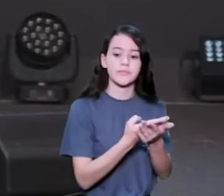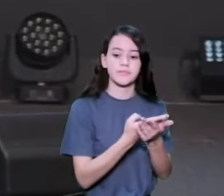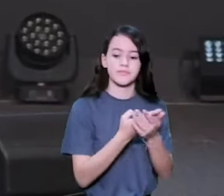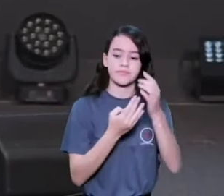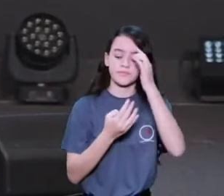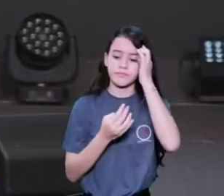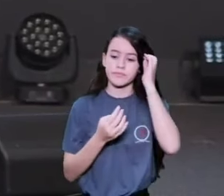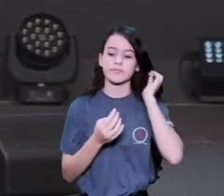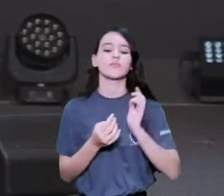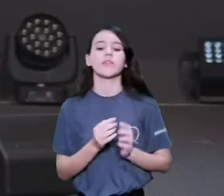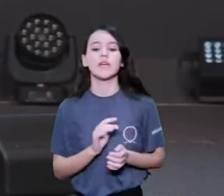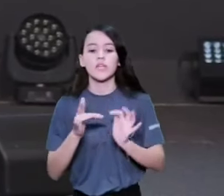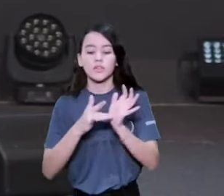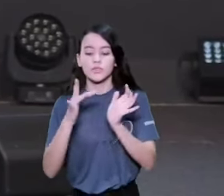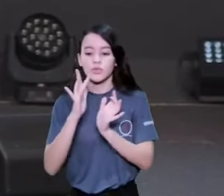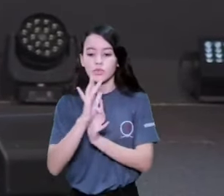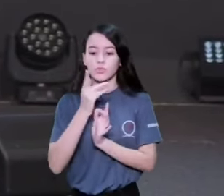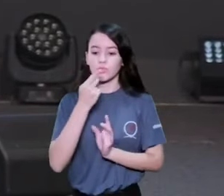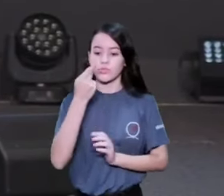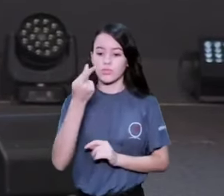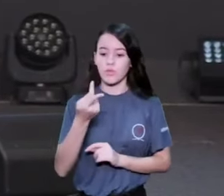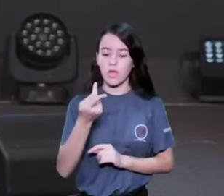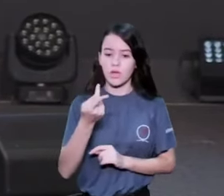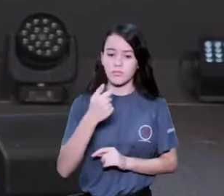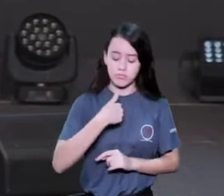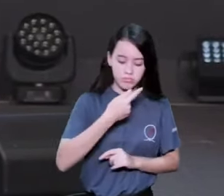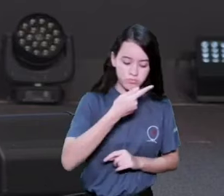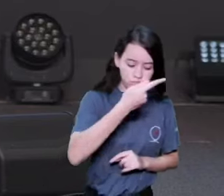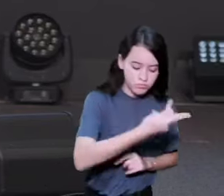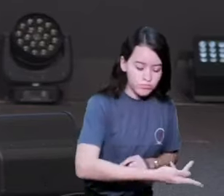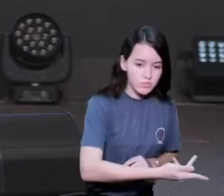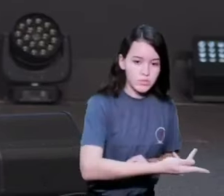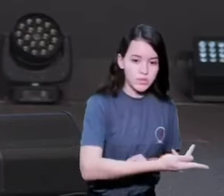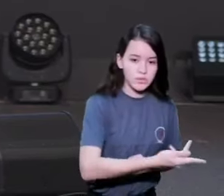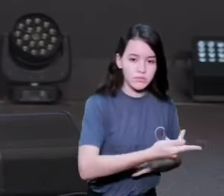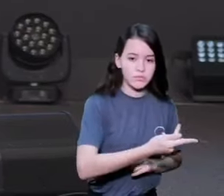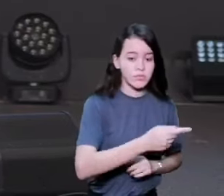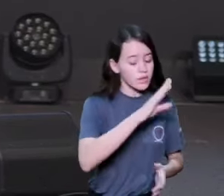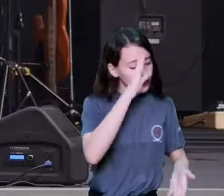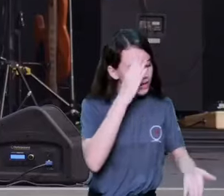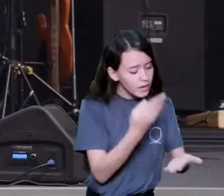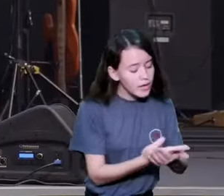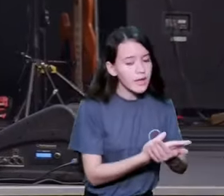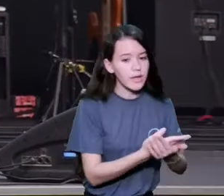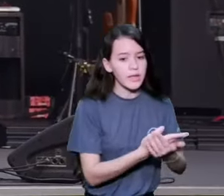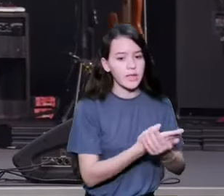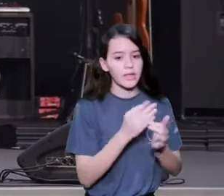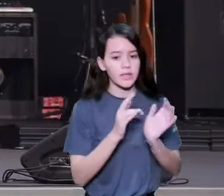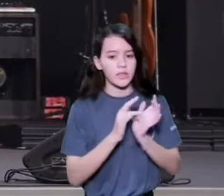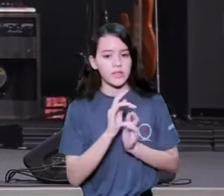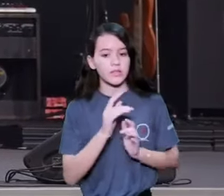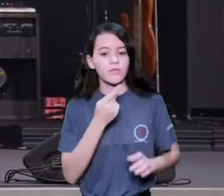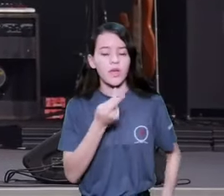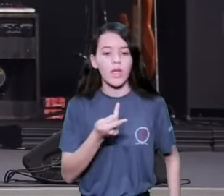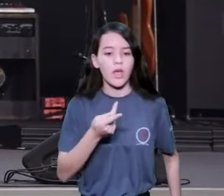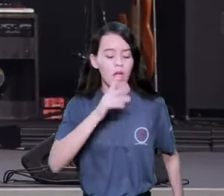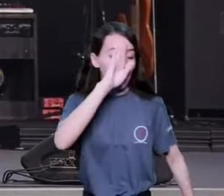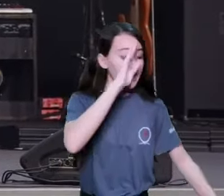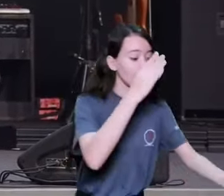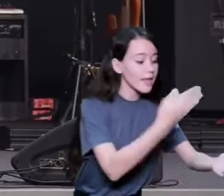pouco Jesus não disse Apenas não tenho dito que Creia Jesus não disse